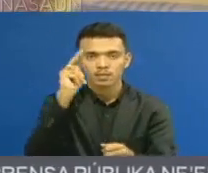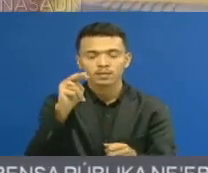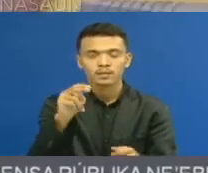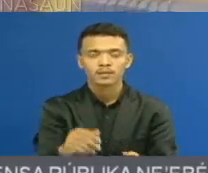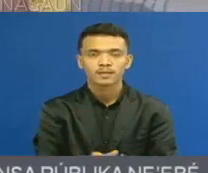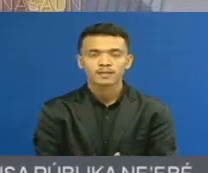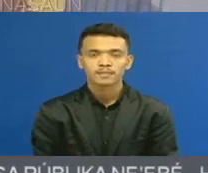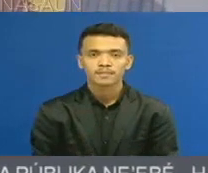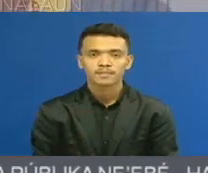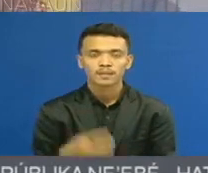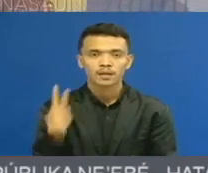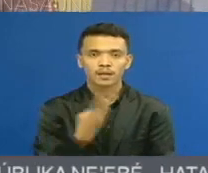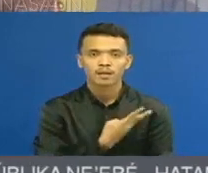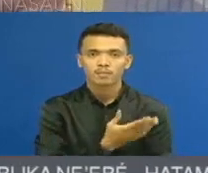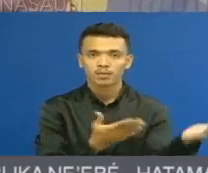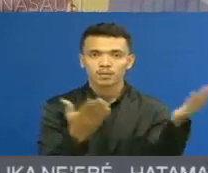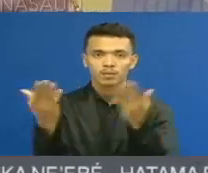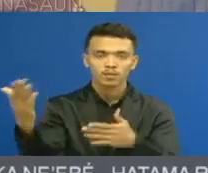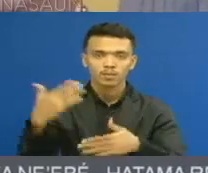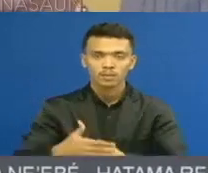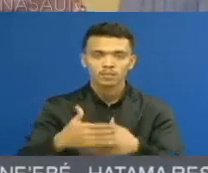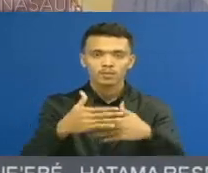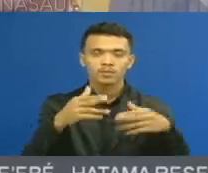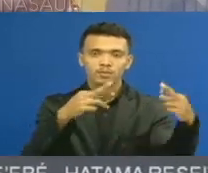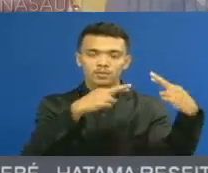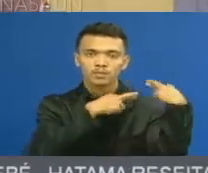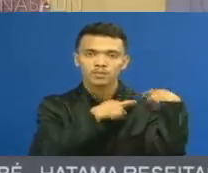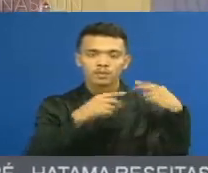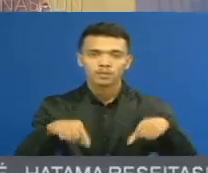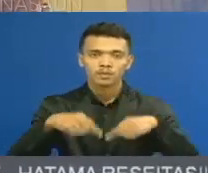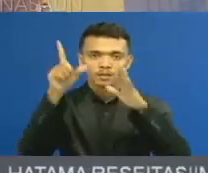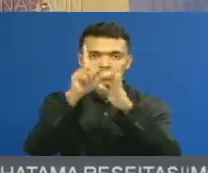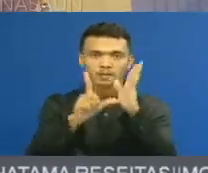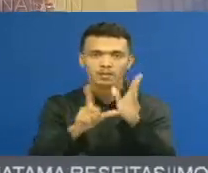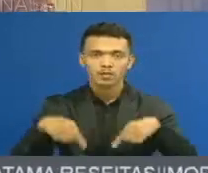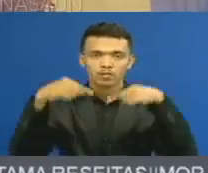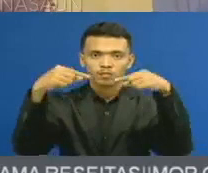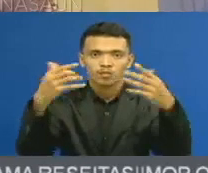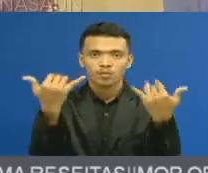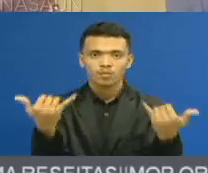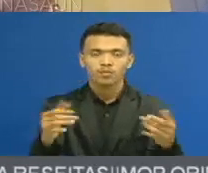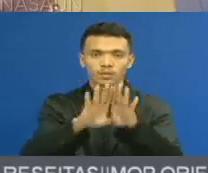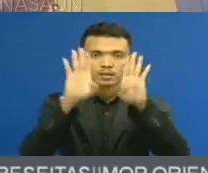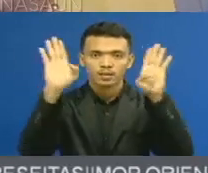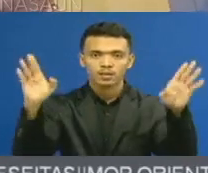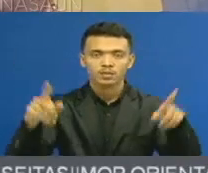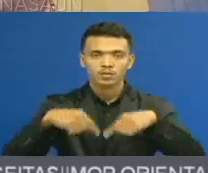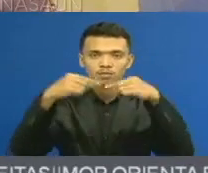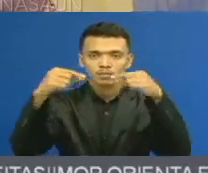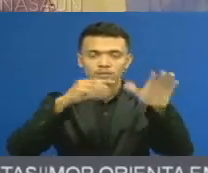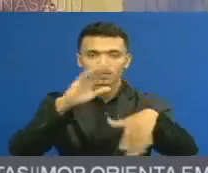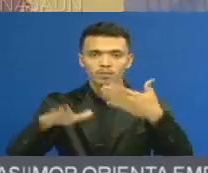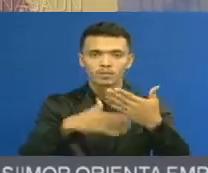e a mim submete a ser nia processo, mas estava nem ser nia que Naran, nem vai mais que leifo. Oi, também lança ona, agora, o tudo tem entrega para a companhia do